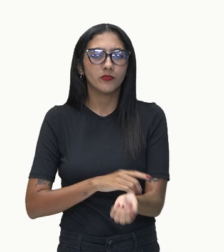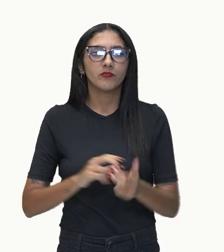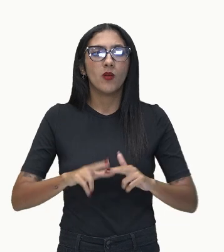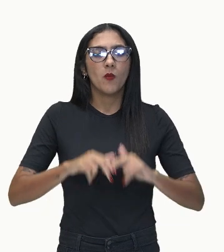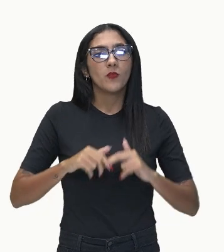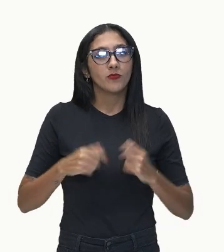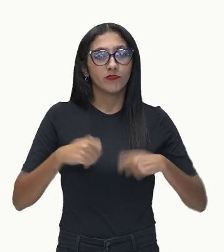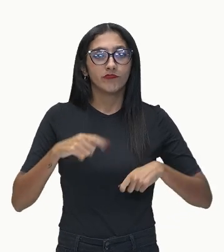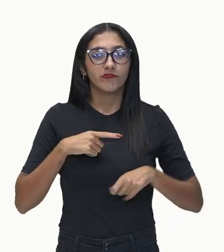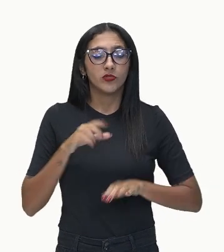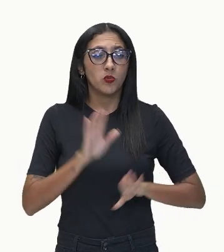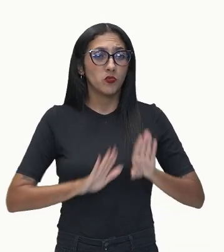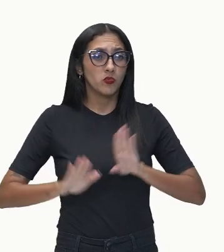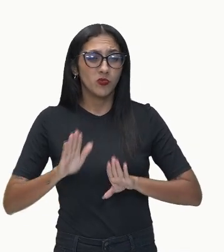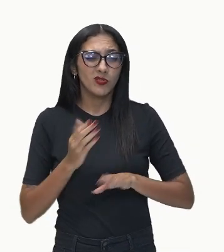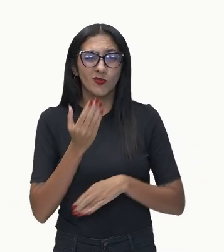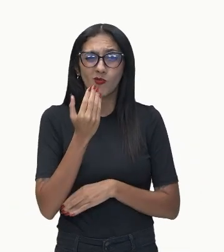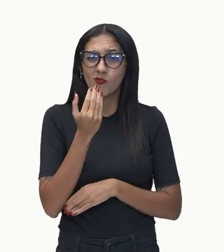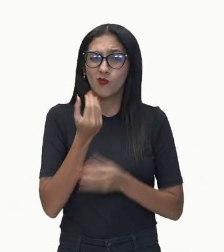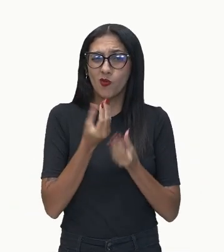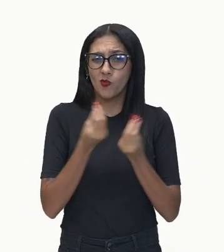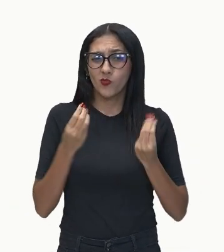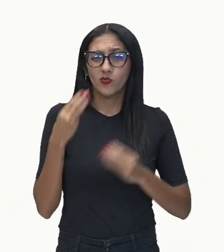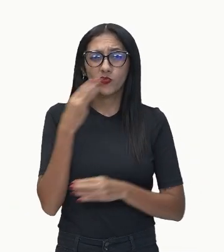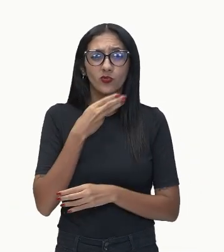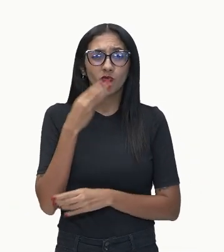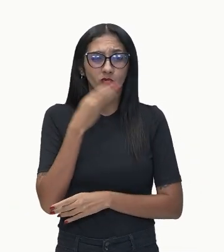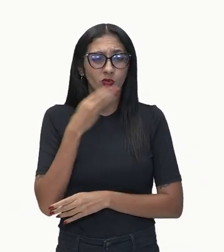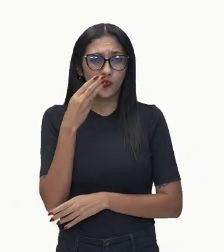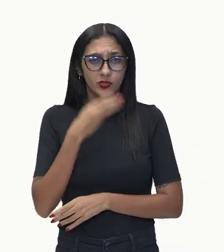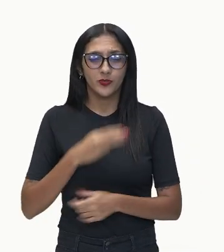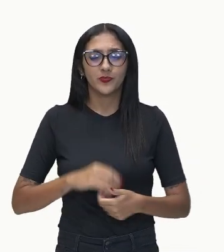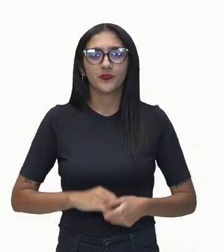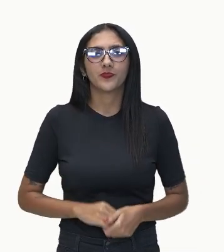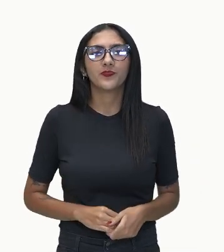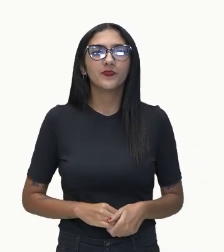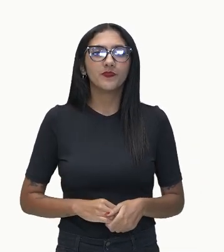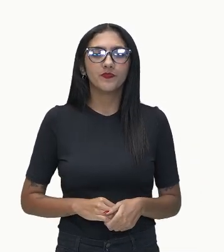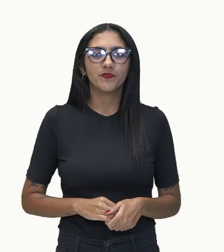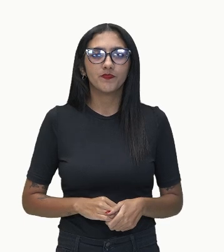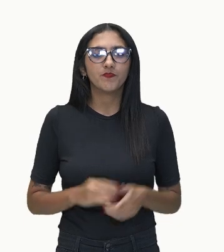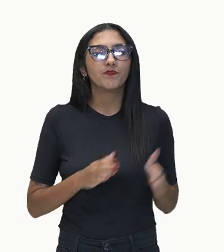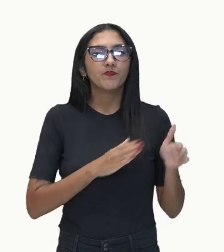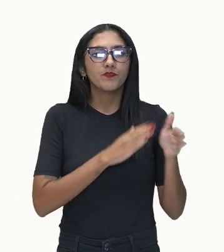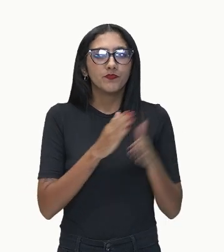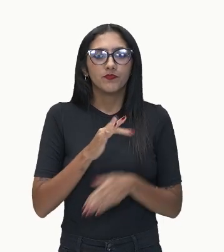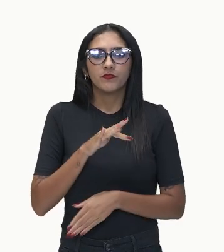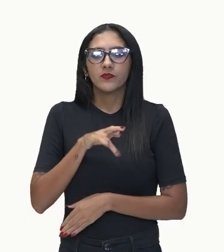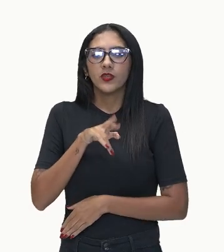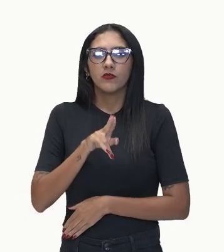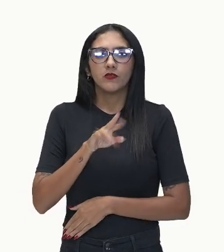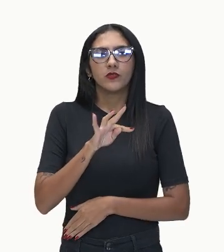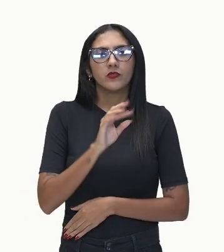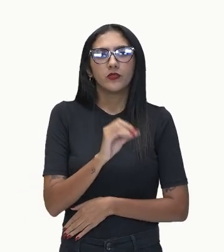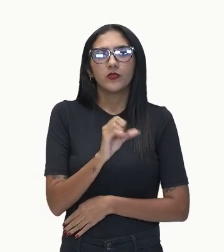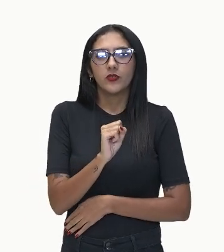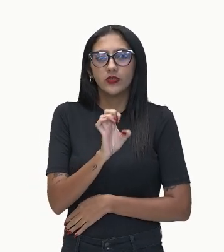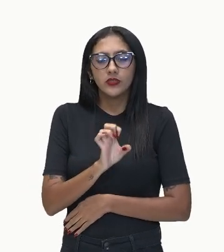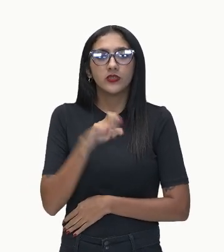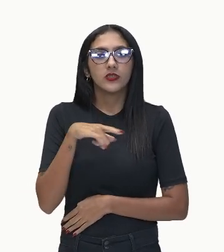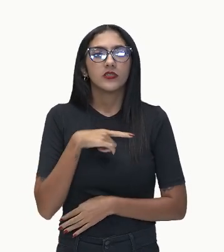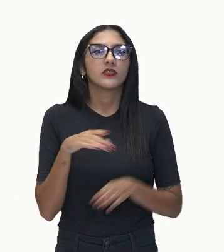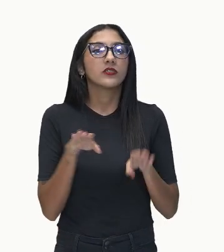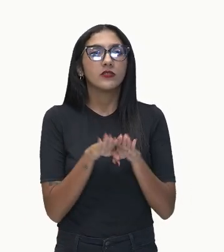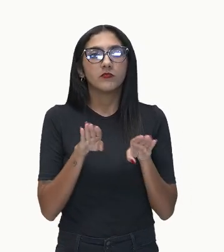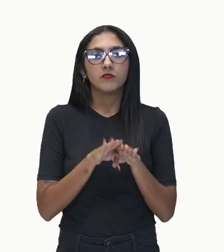aí com o consumo da glicose, que é esse monossacarídeo. Tem a frutose, que é esse outro aqui, que é